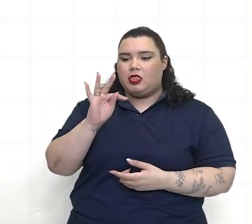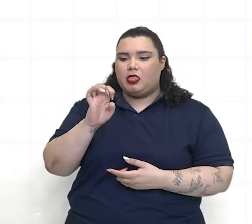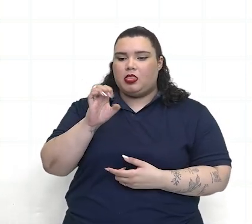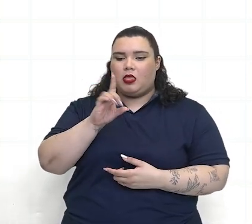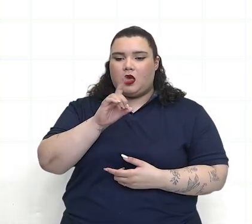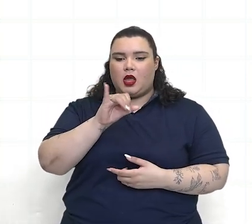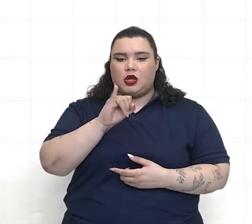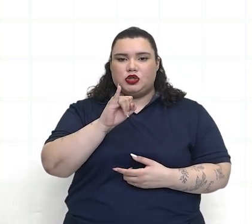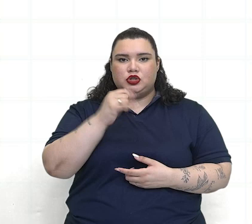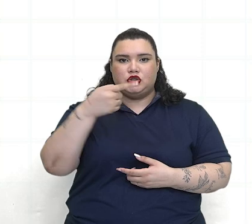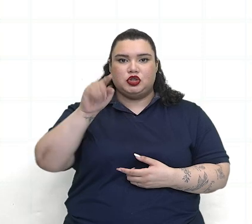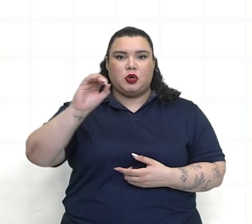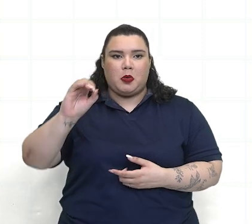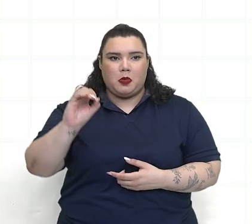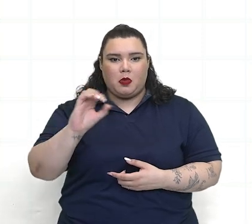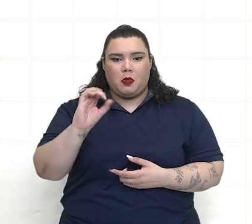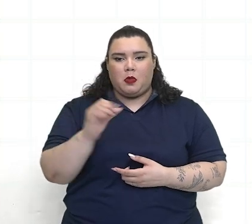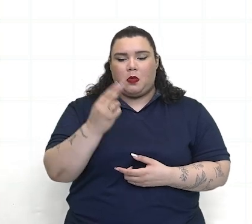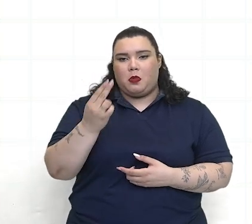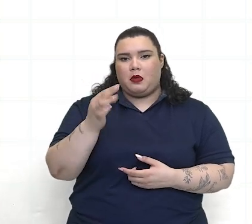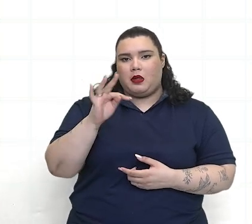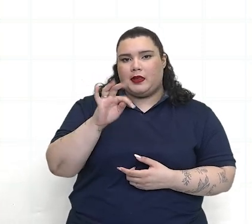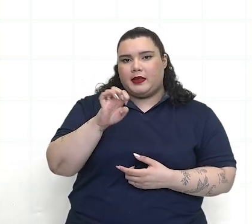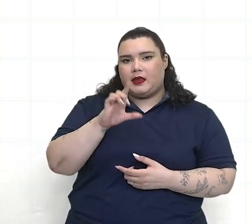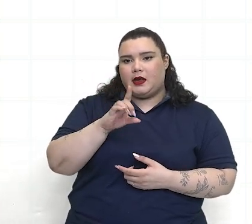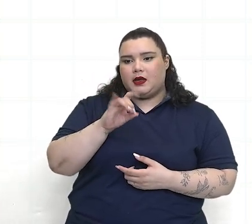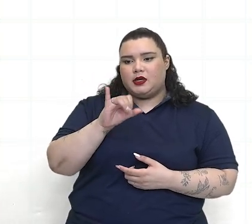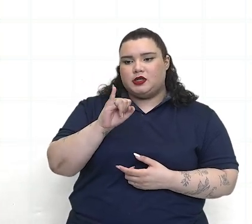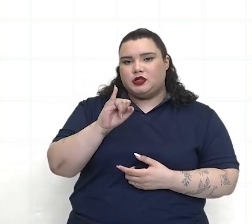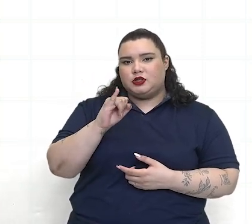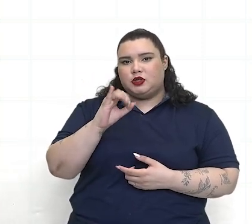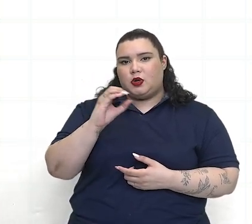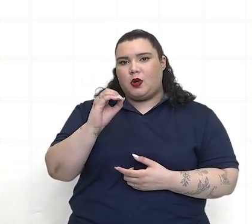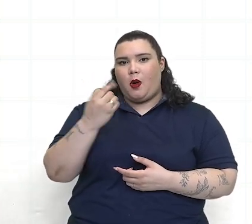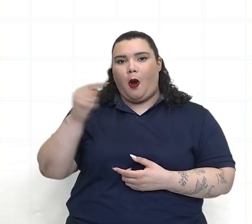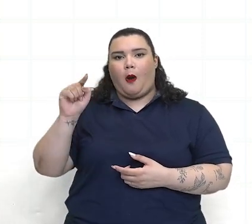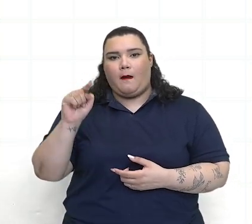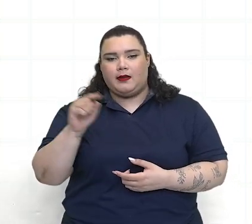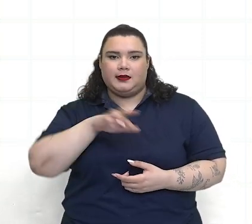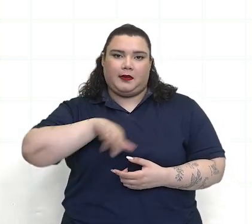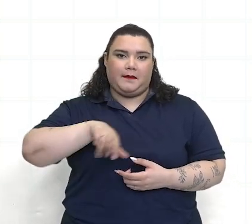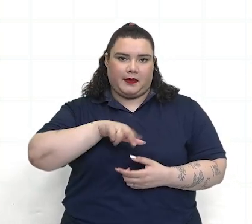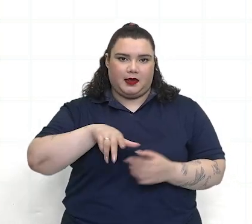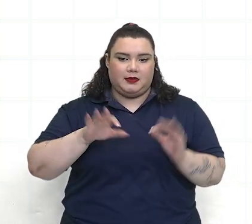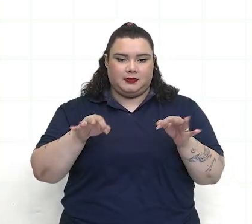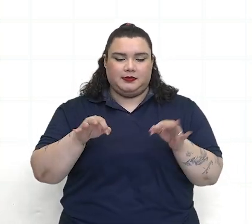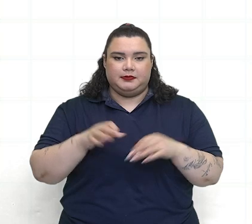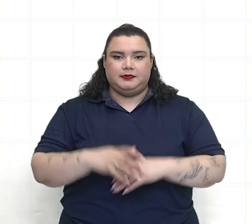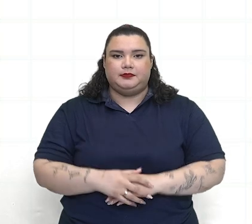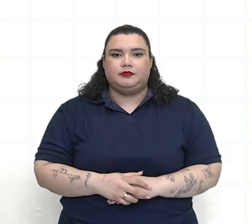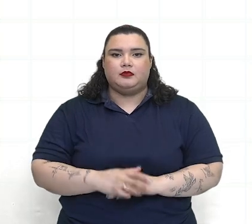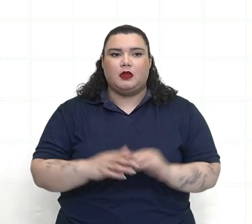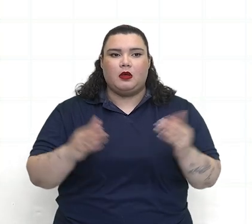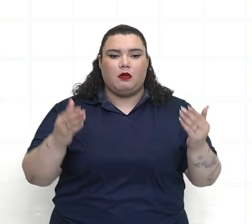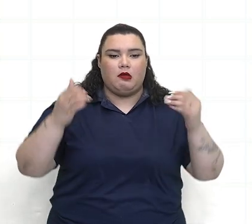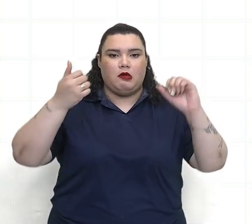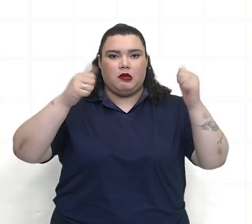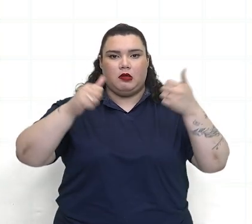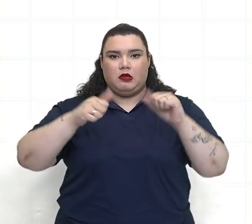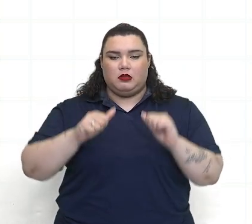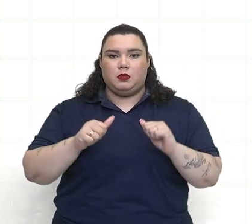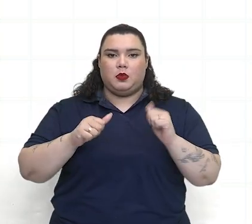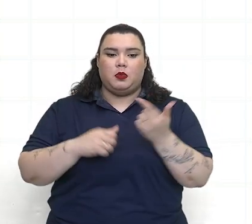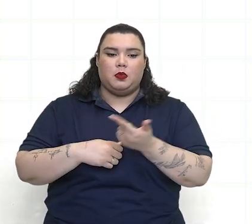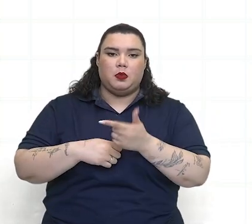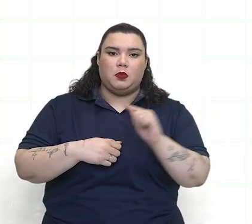certo? Tedio, porque estaria incorreta do ponto de vista da língua culta. Muito bem, analisando então o